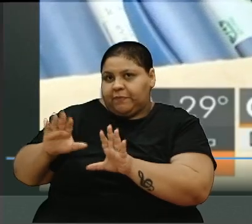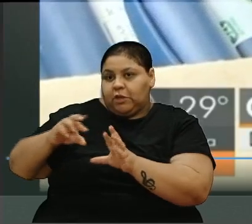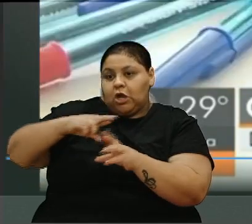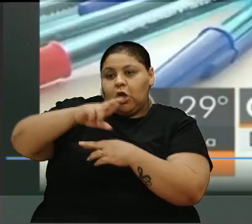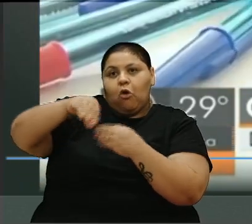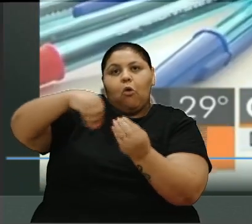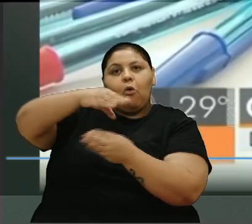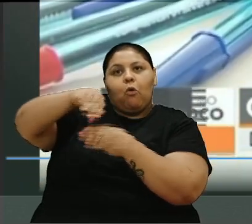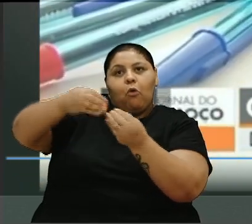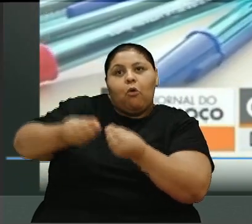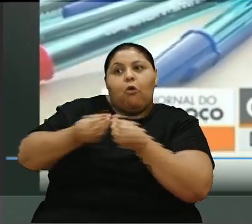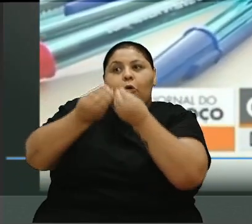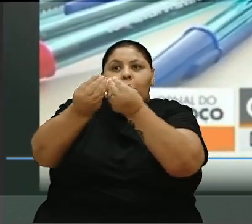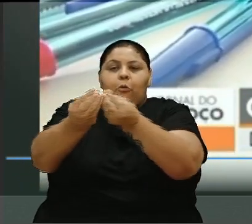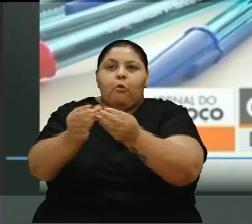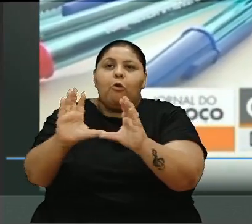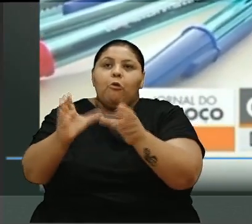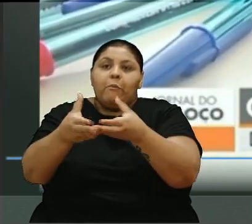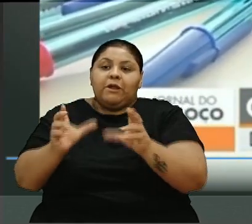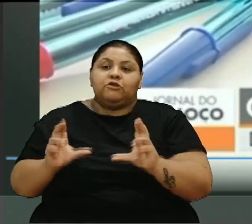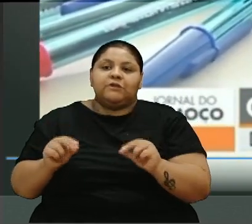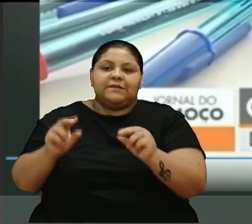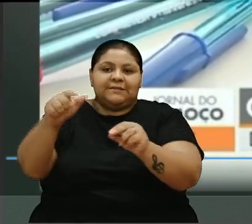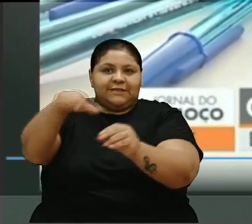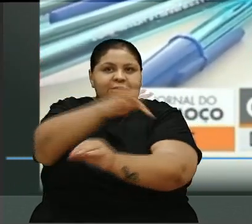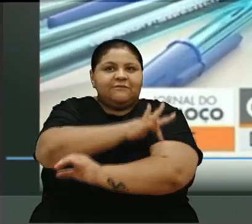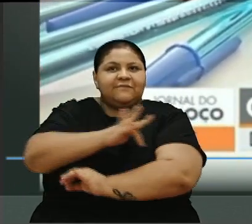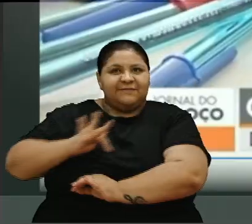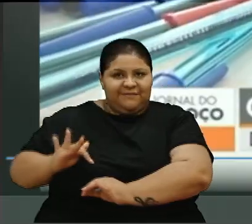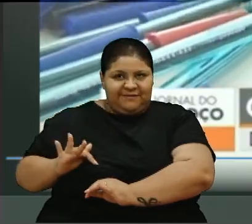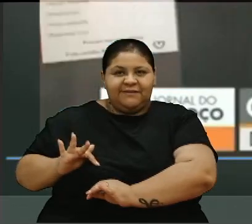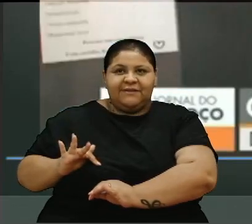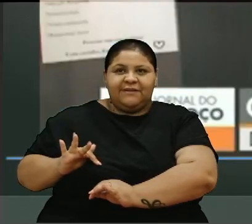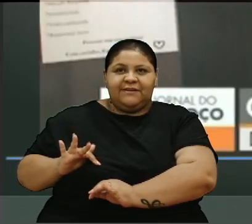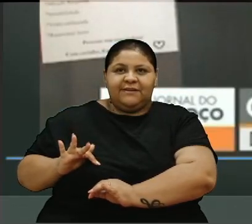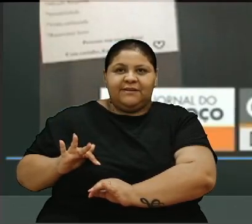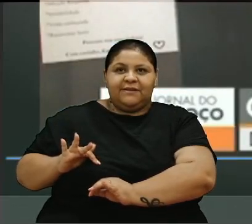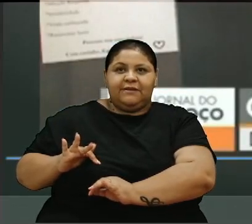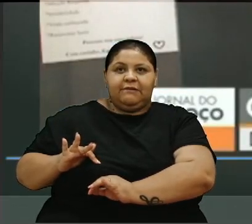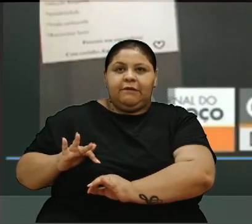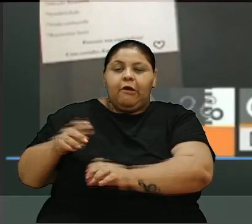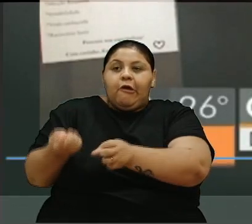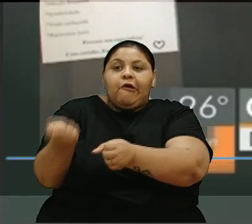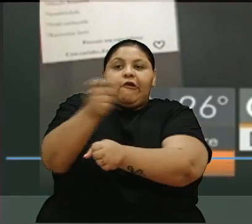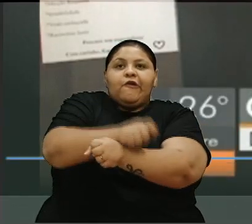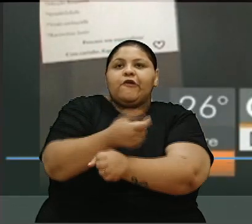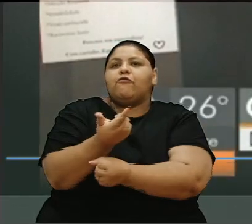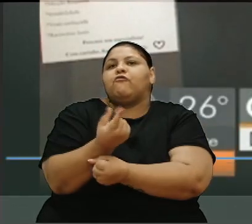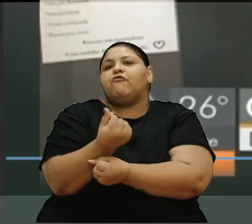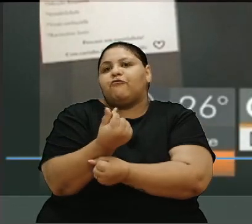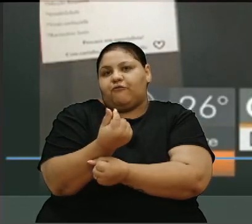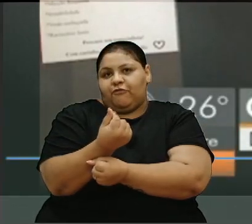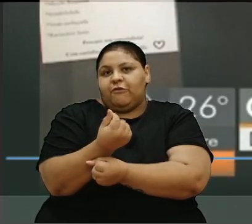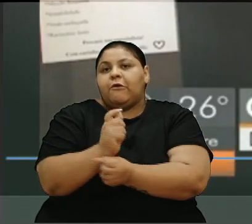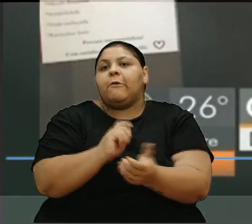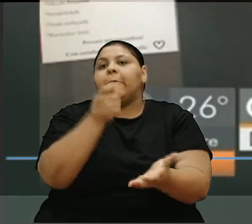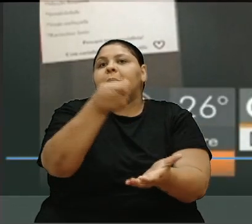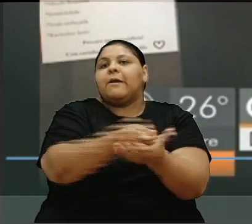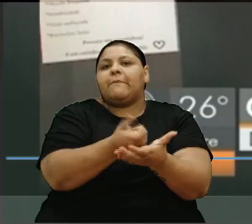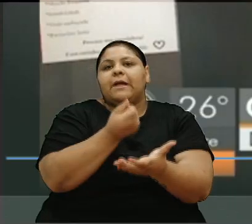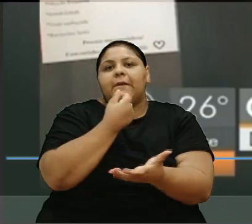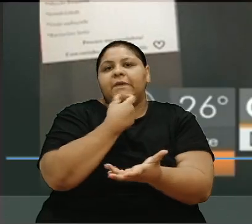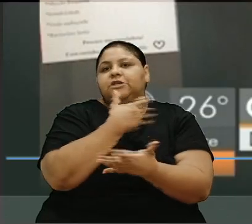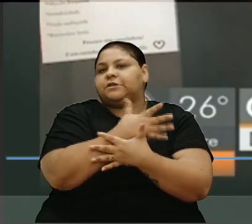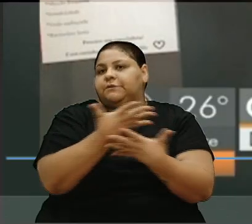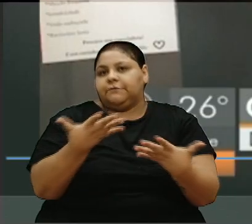gente doa para a Liga do Câncer, de aqui de Farroupilha, que aí eles revertem em valor financeiro para custear a